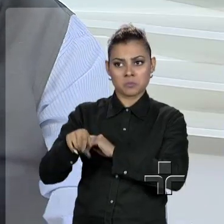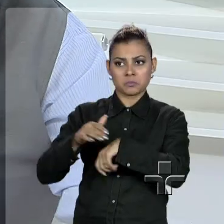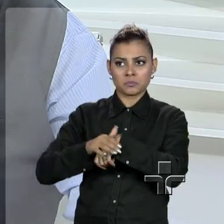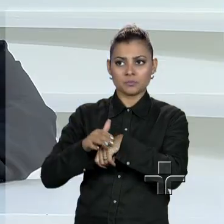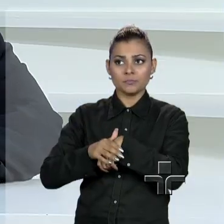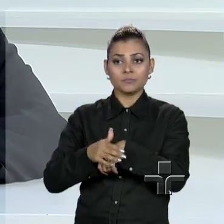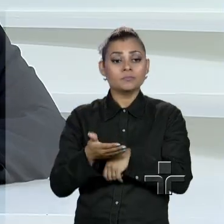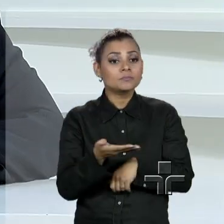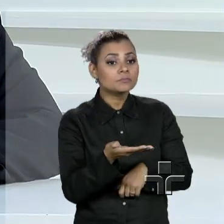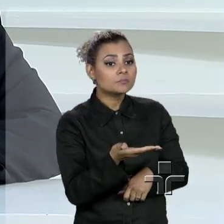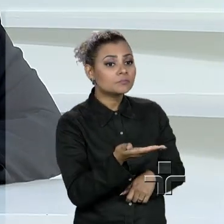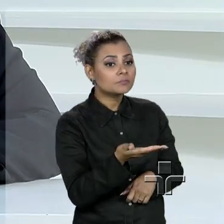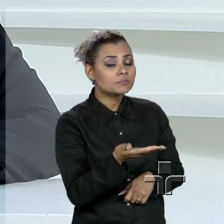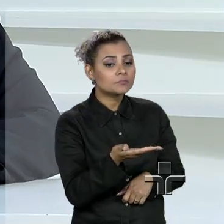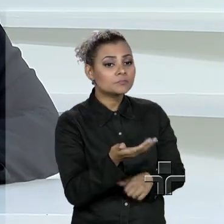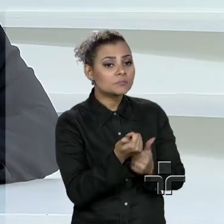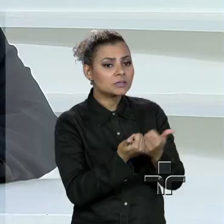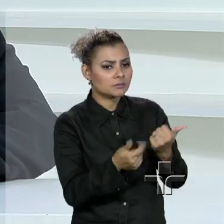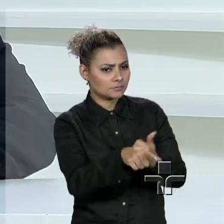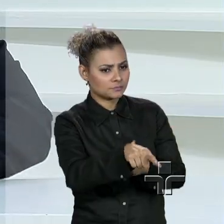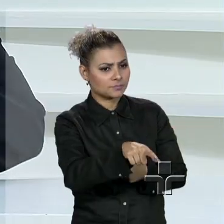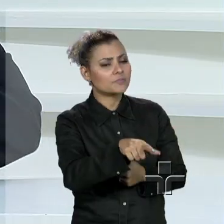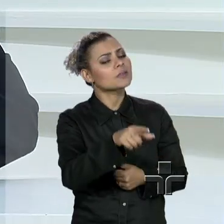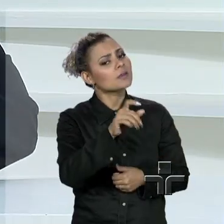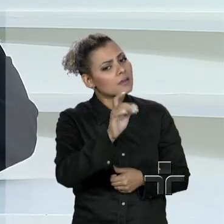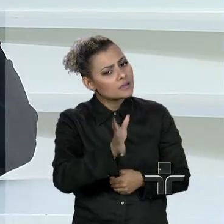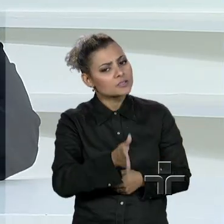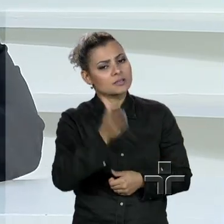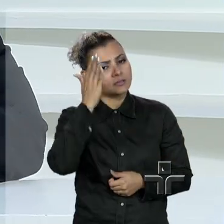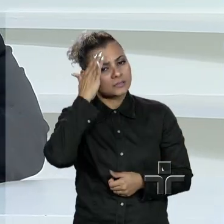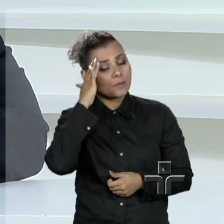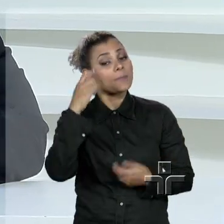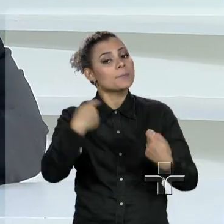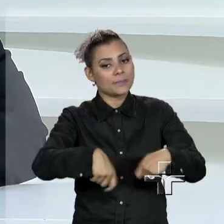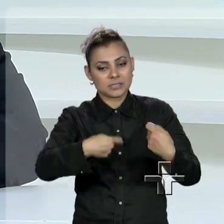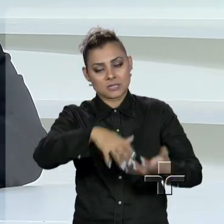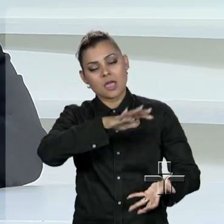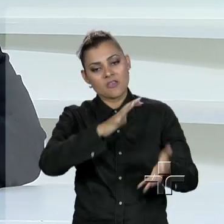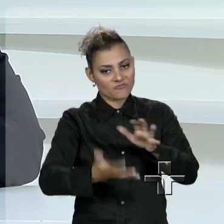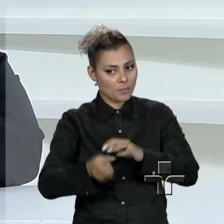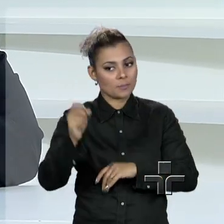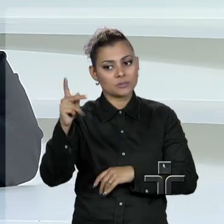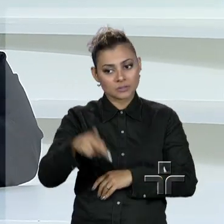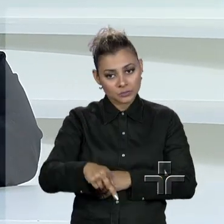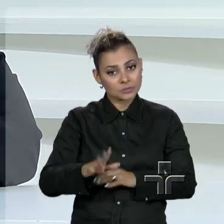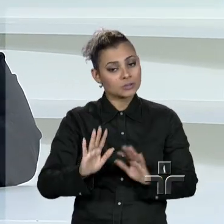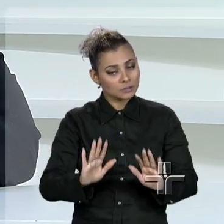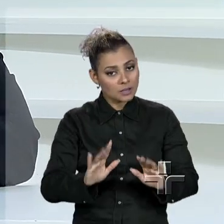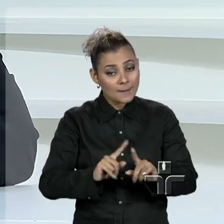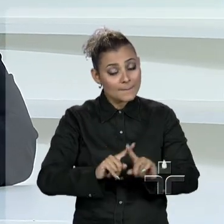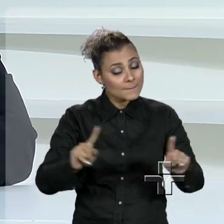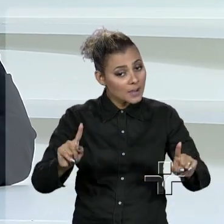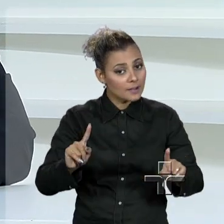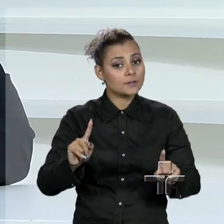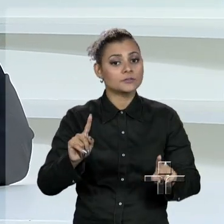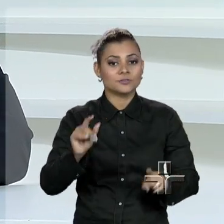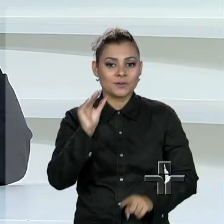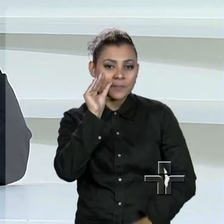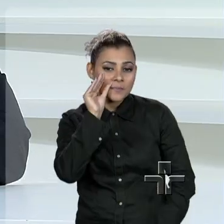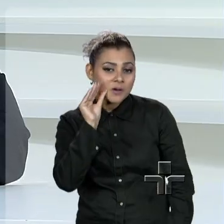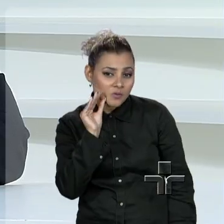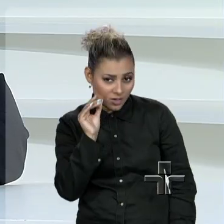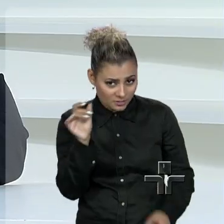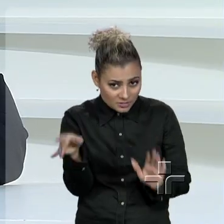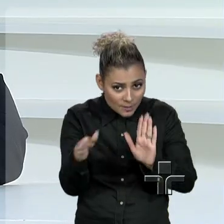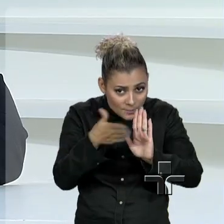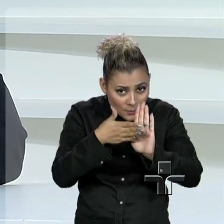Pois não. Está claro que precisa ter uma reforma da Previdência. Mas é essa do Paulo Guedes?